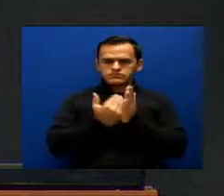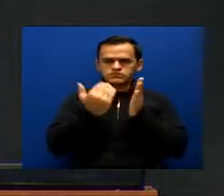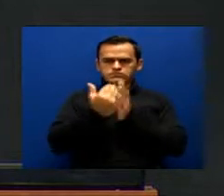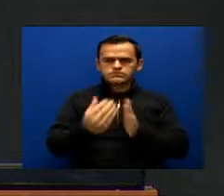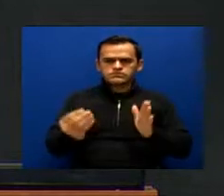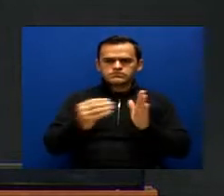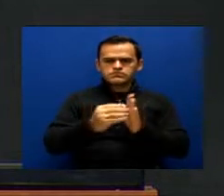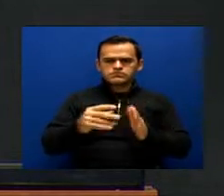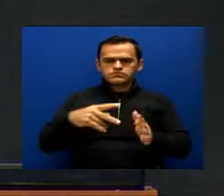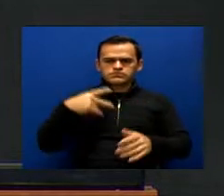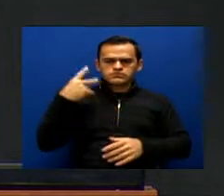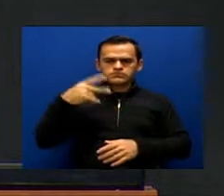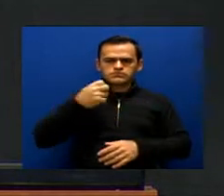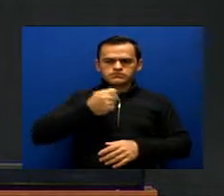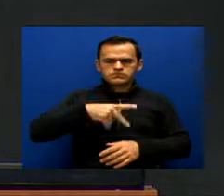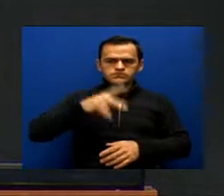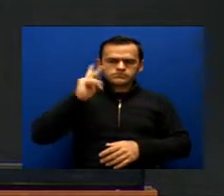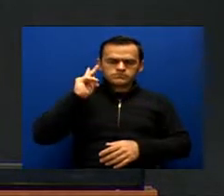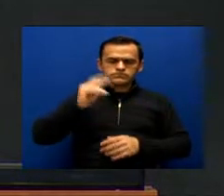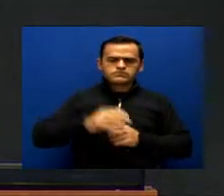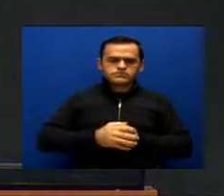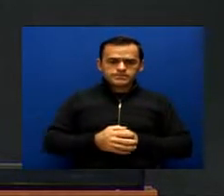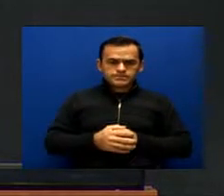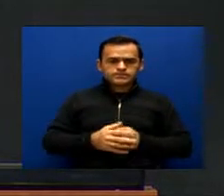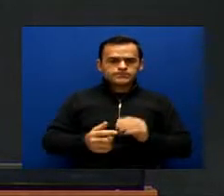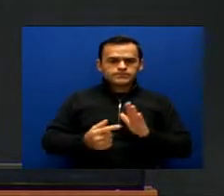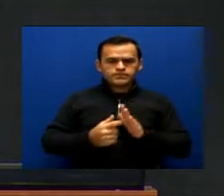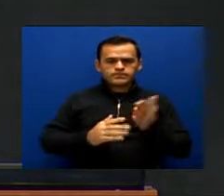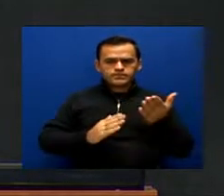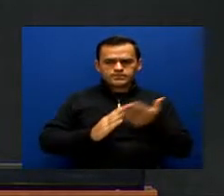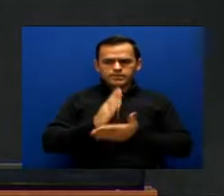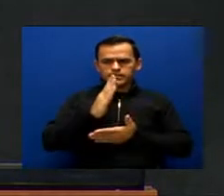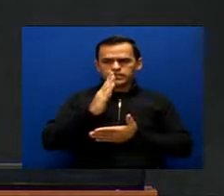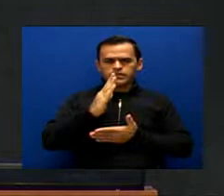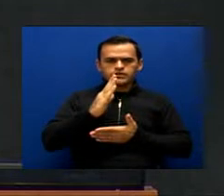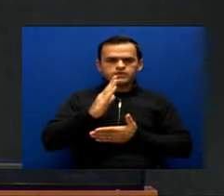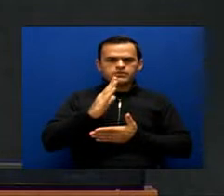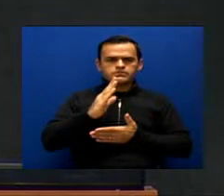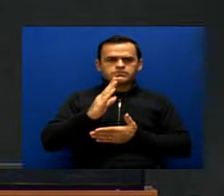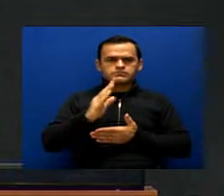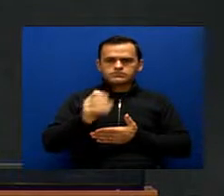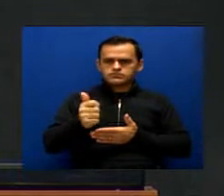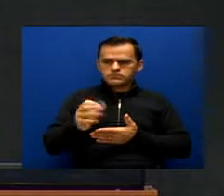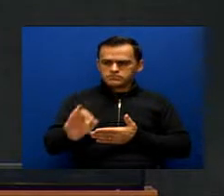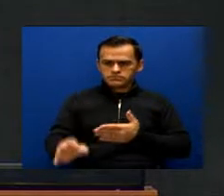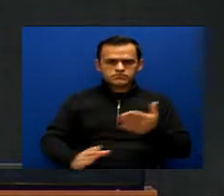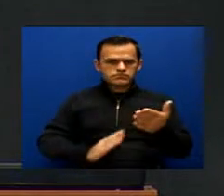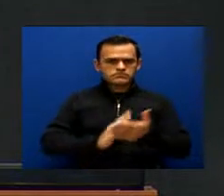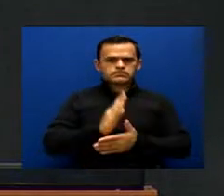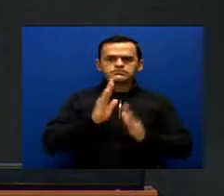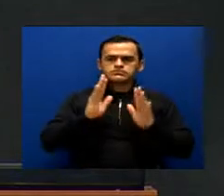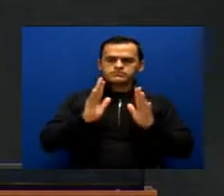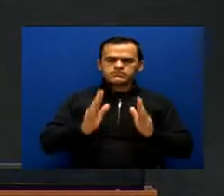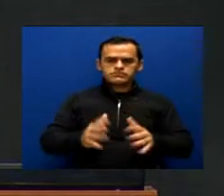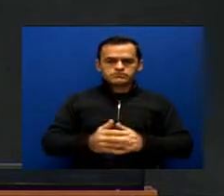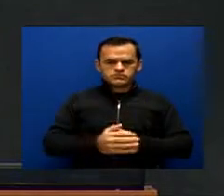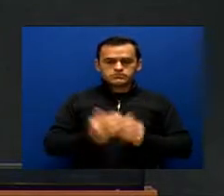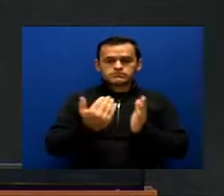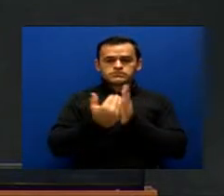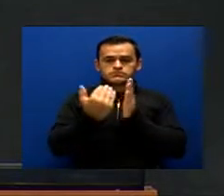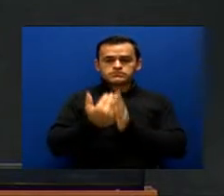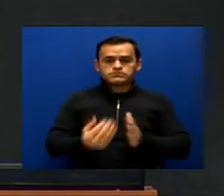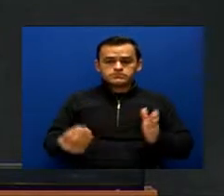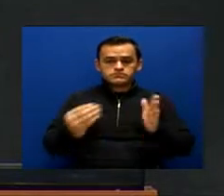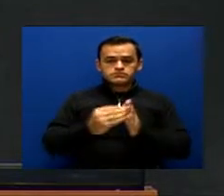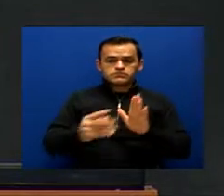do vereador Apolo. Ele foi aprovado, é isso? Já foi aprovado e a emenda do